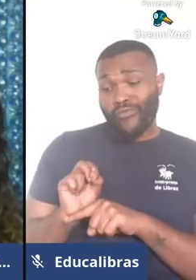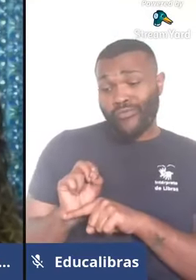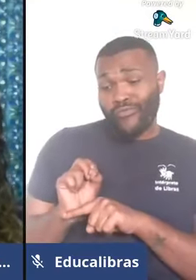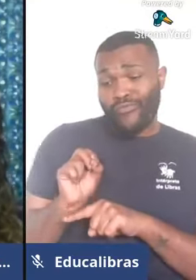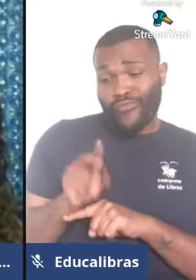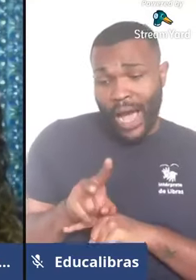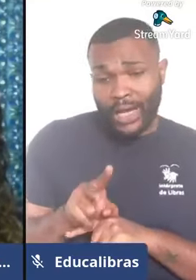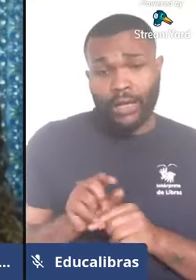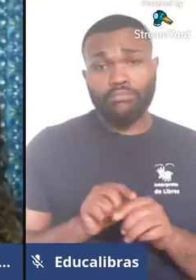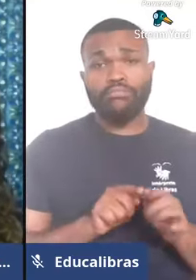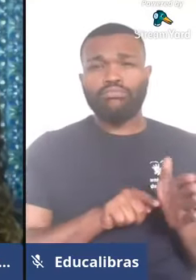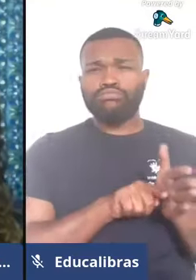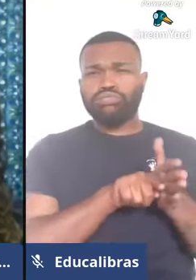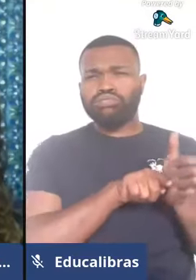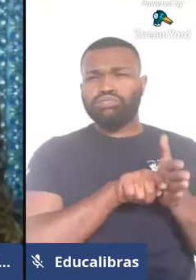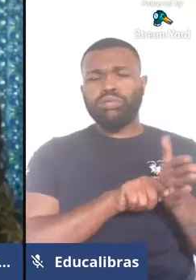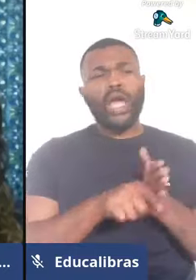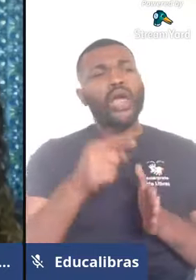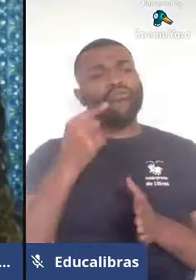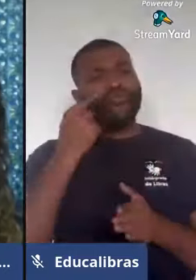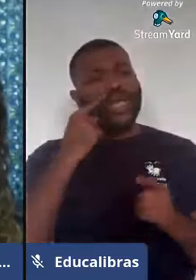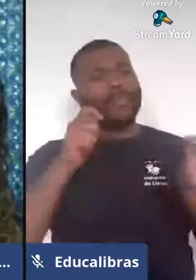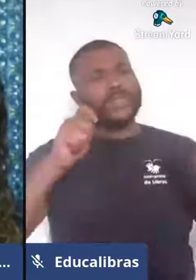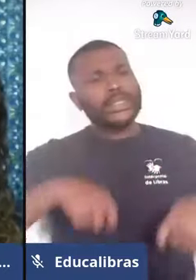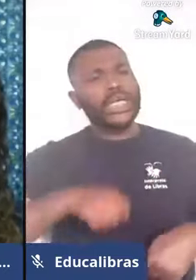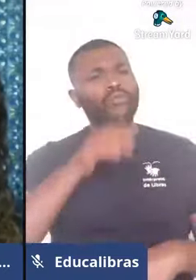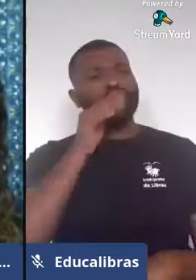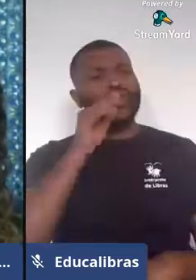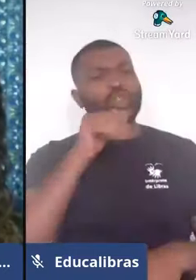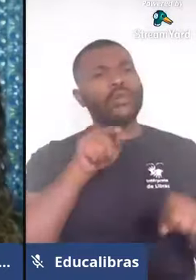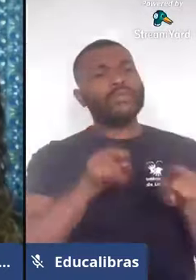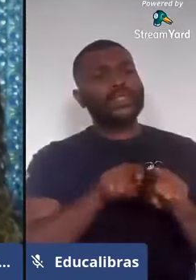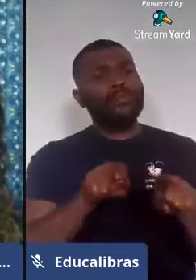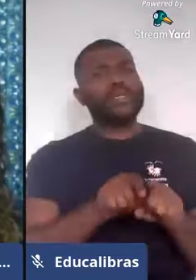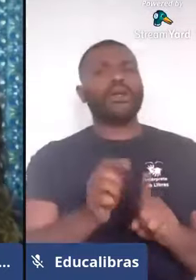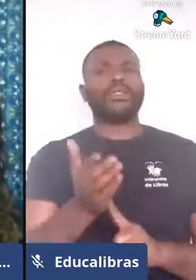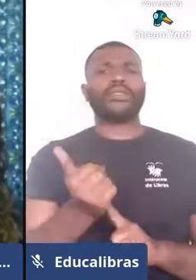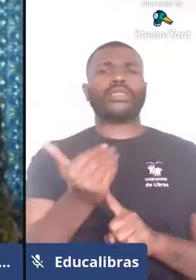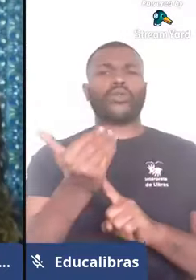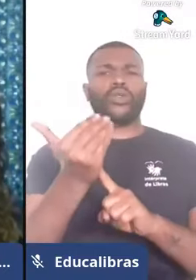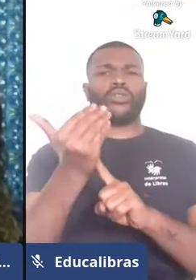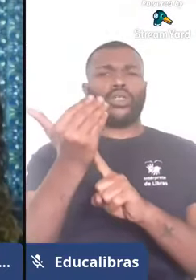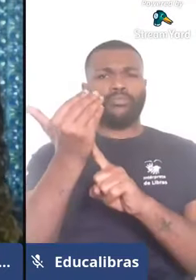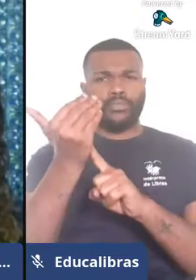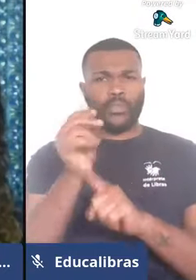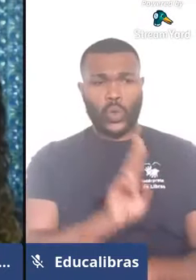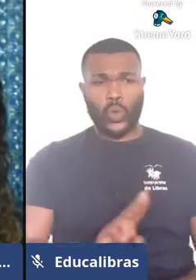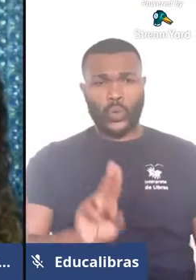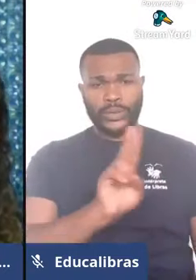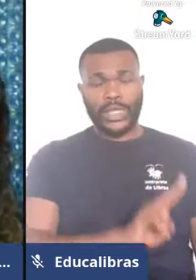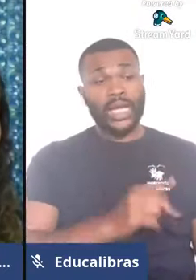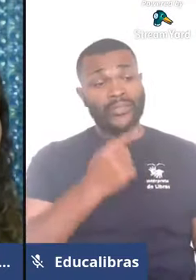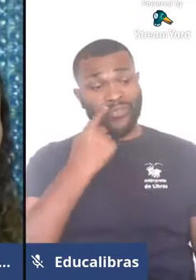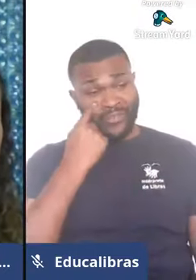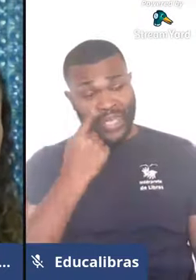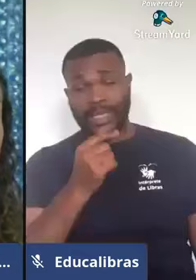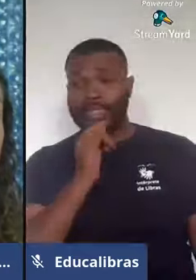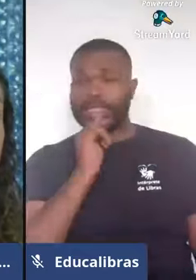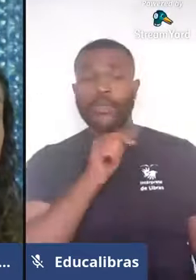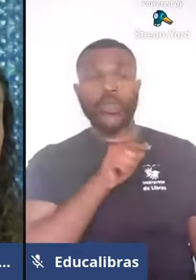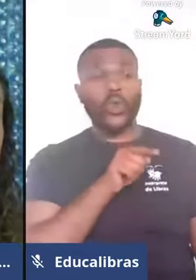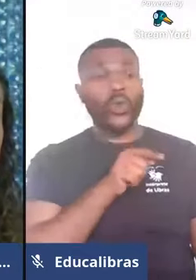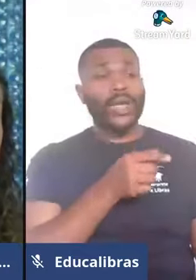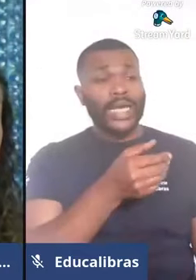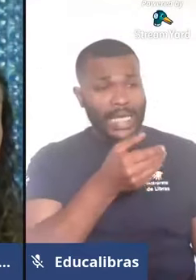do profissional e das ferramentas de tecnologia. O que significa isso? Que a gente vai olhar para o cargo que a pessoa quer colocar o profissional